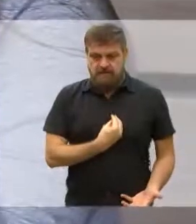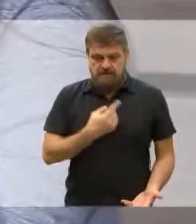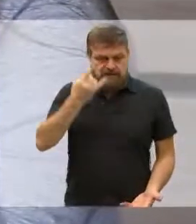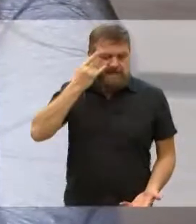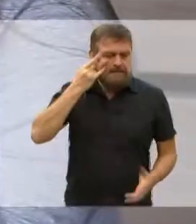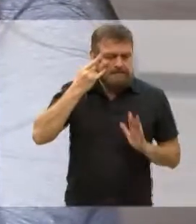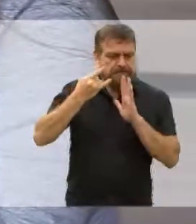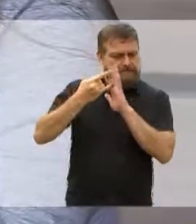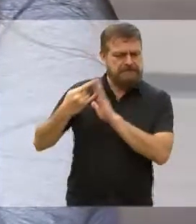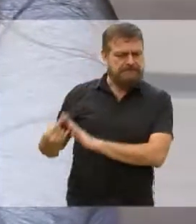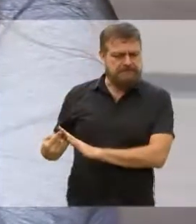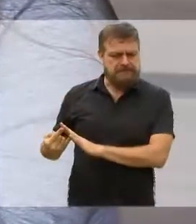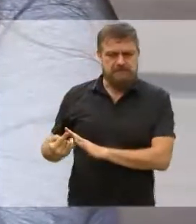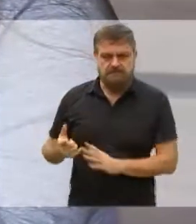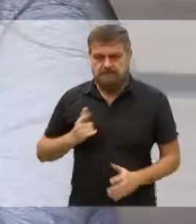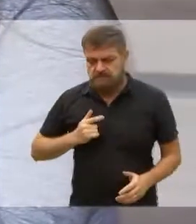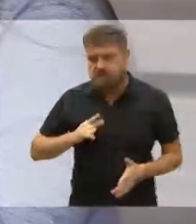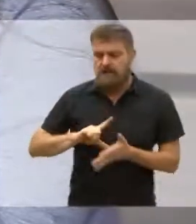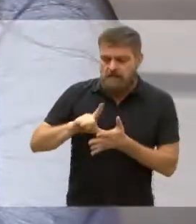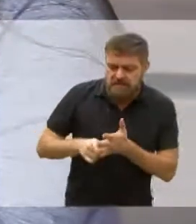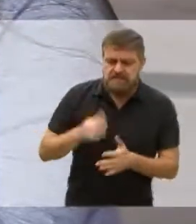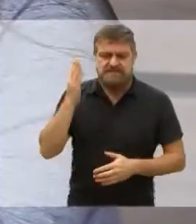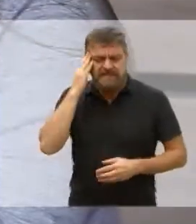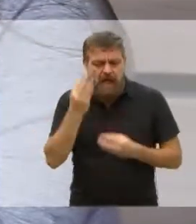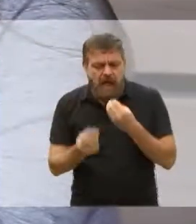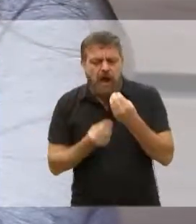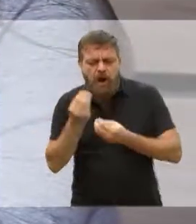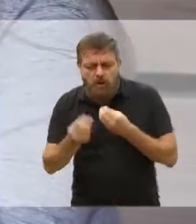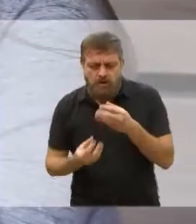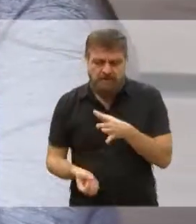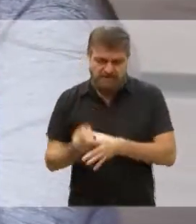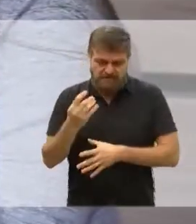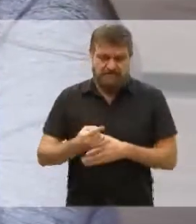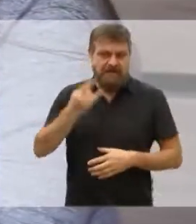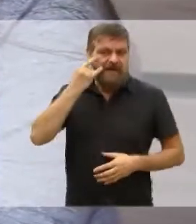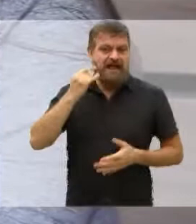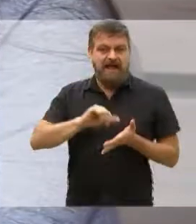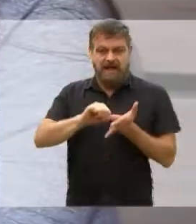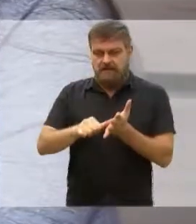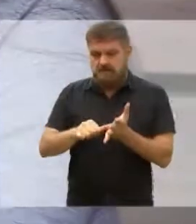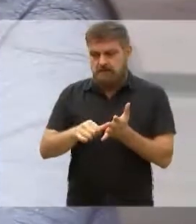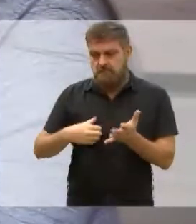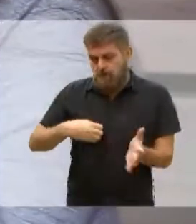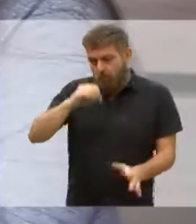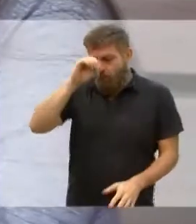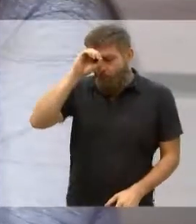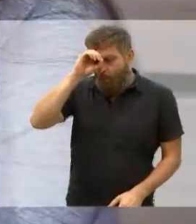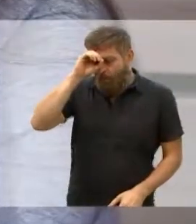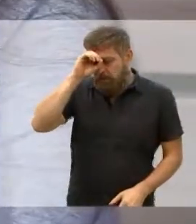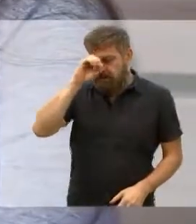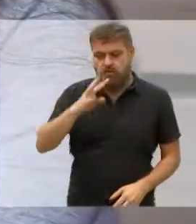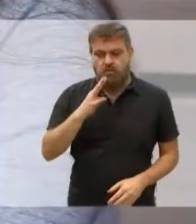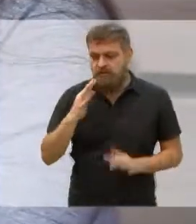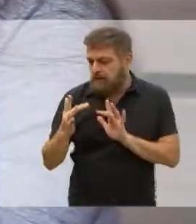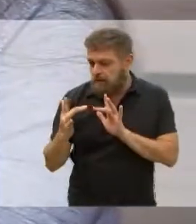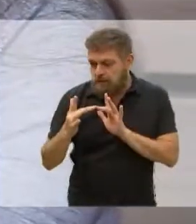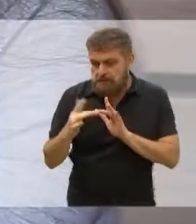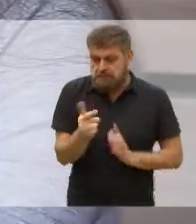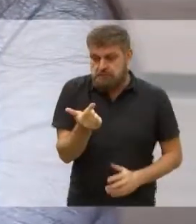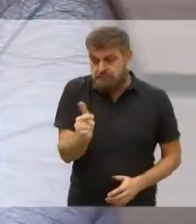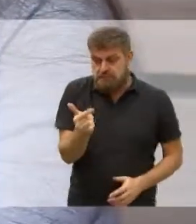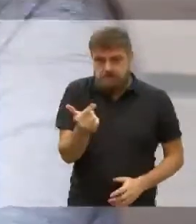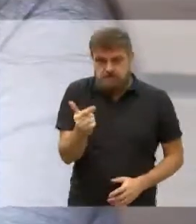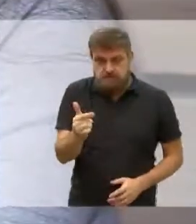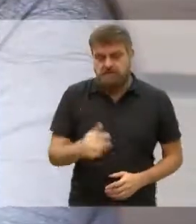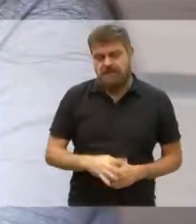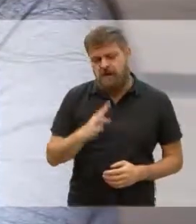que a própria síndrome. A síndrome a gente tem o senso comum, a gente sabe mais ou menos o que é. Embora eu não tivesse nenhuma proximidade,